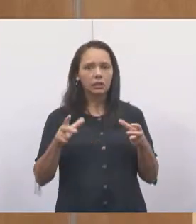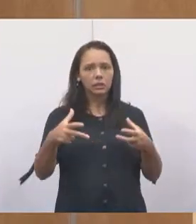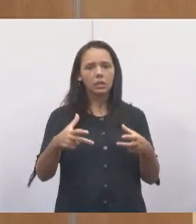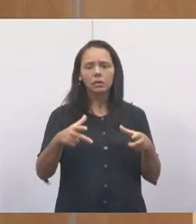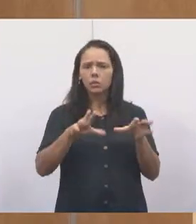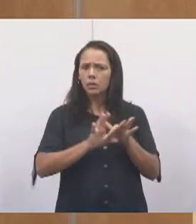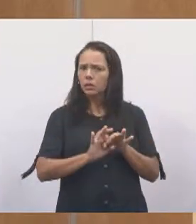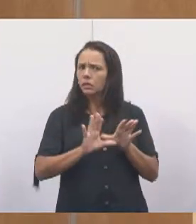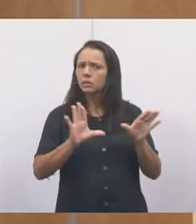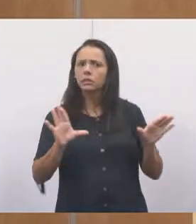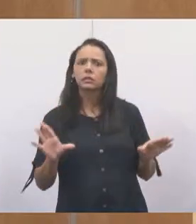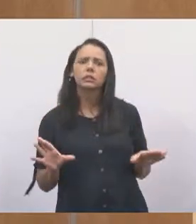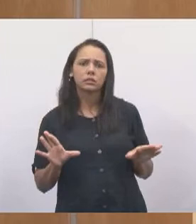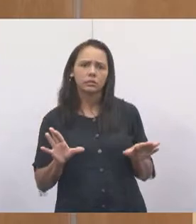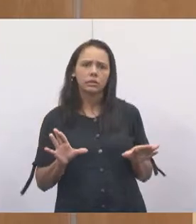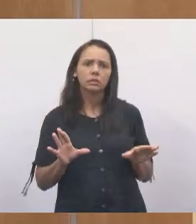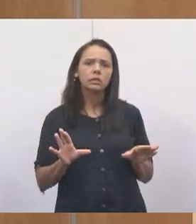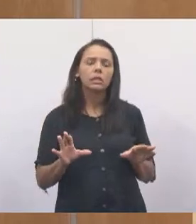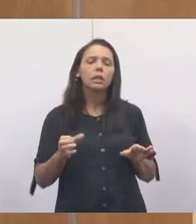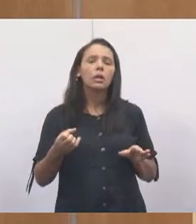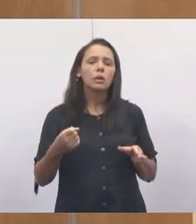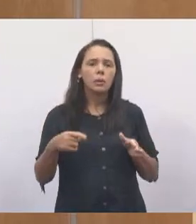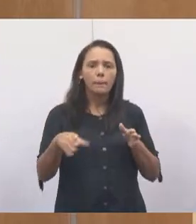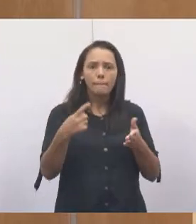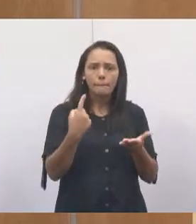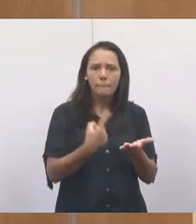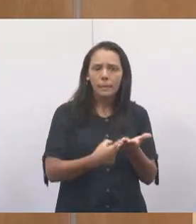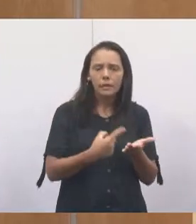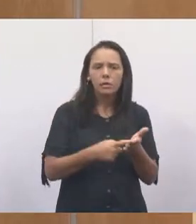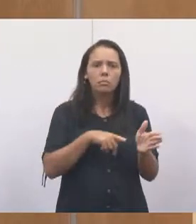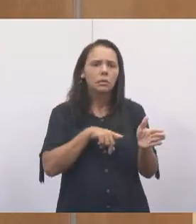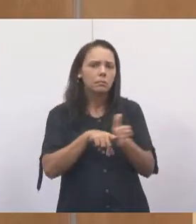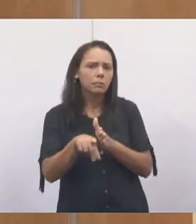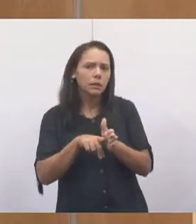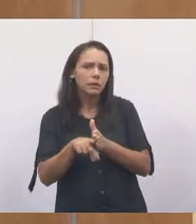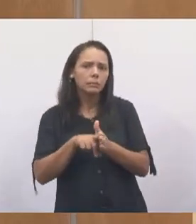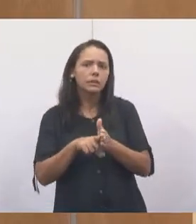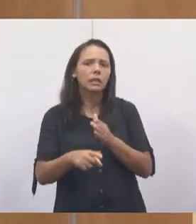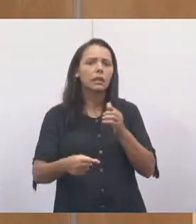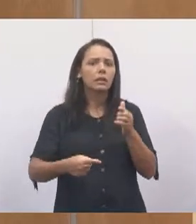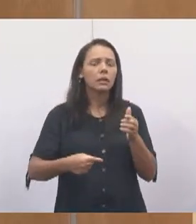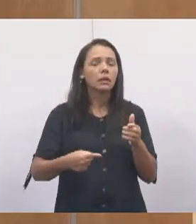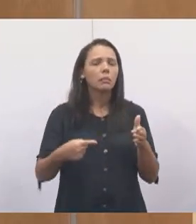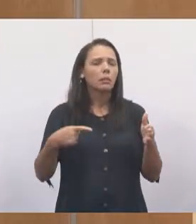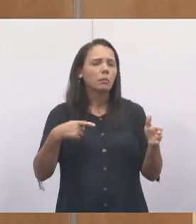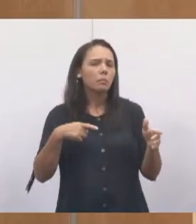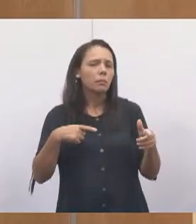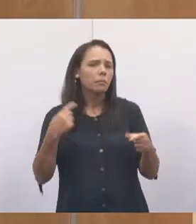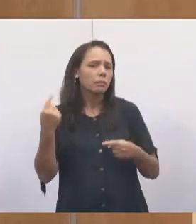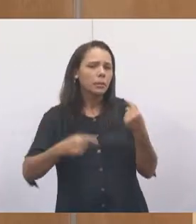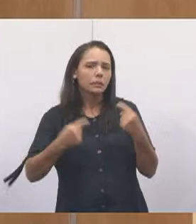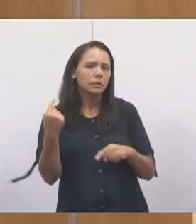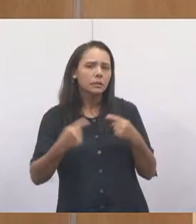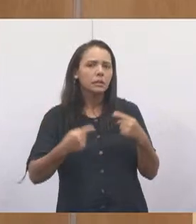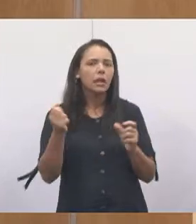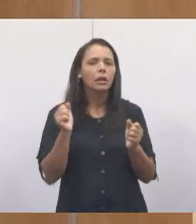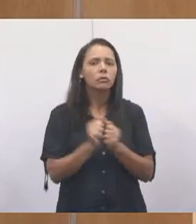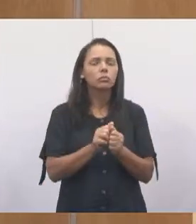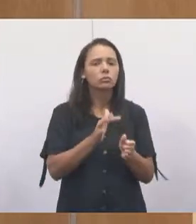está aberta para essa discussão junto ao Conselho Tutelar, para que a gente possa criar